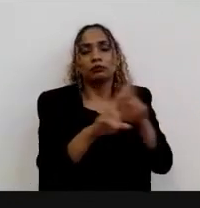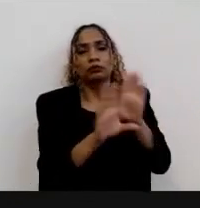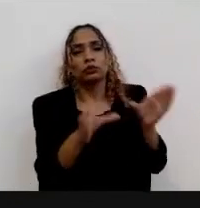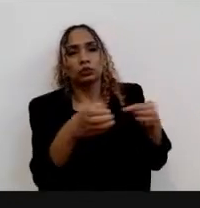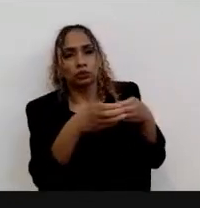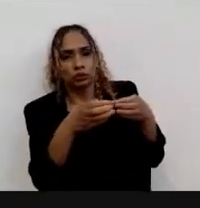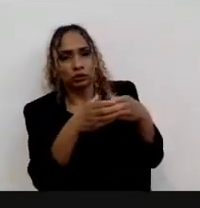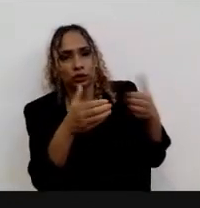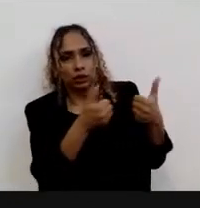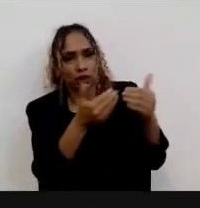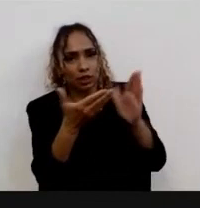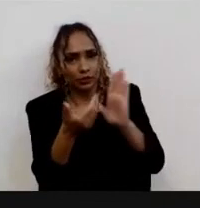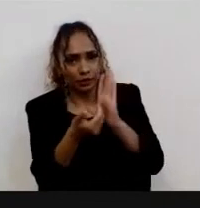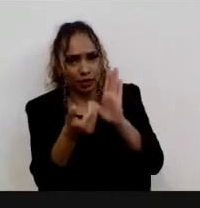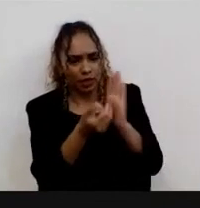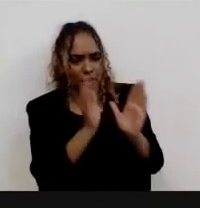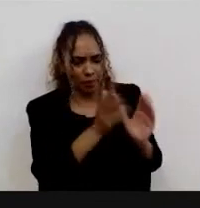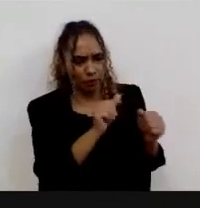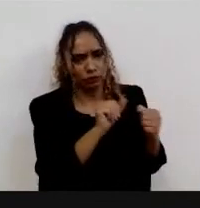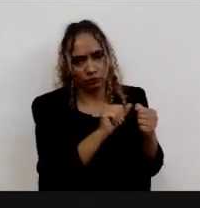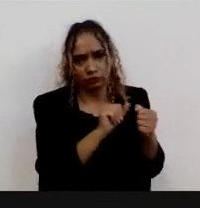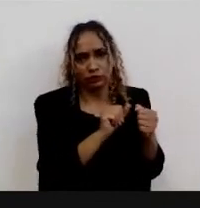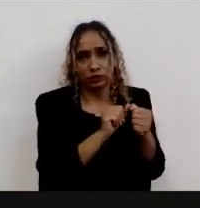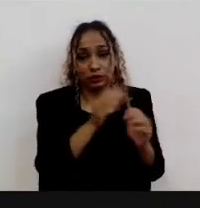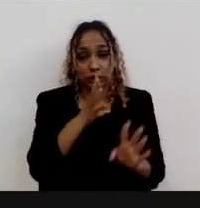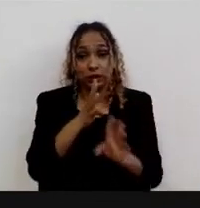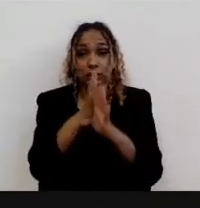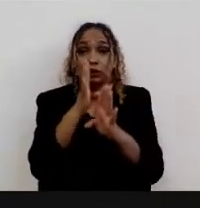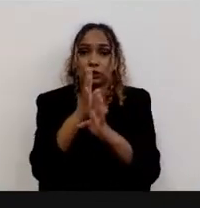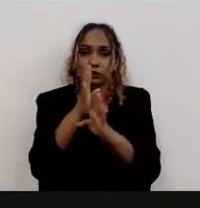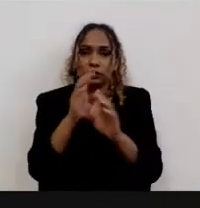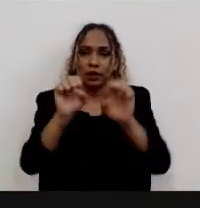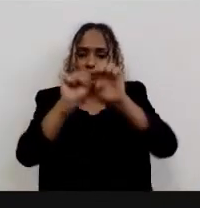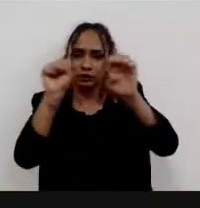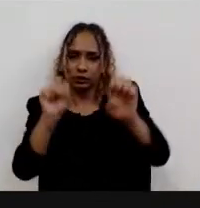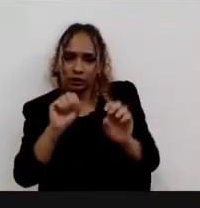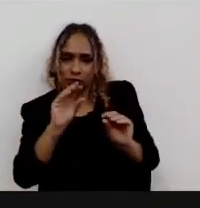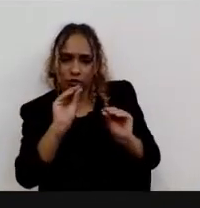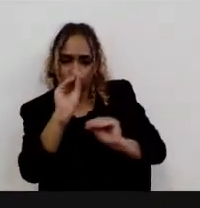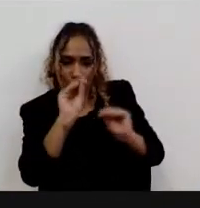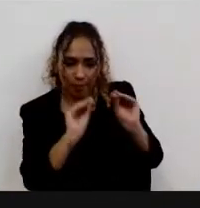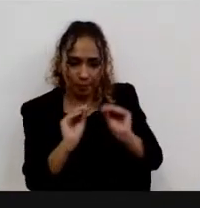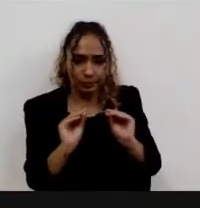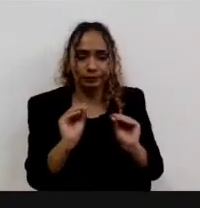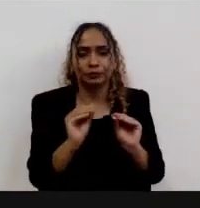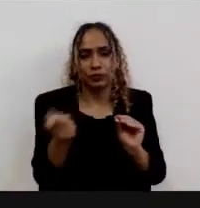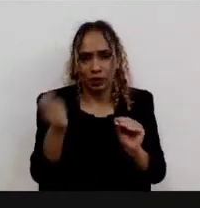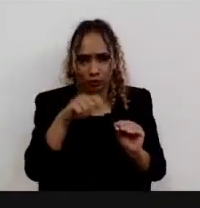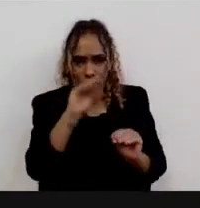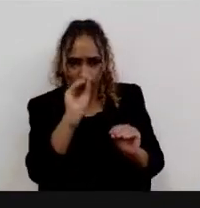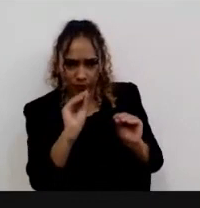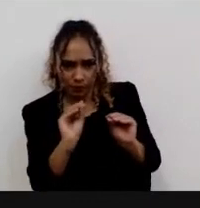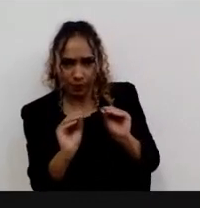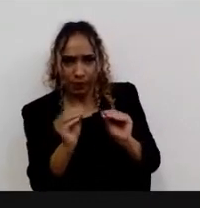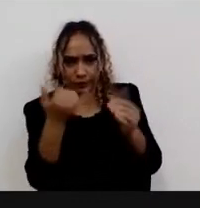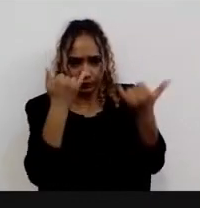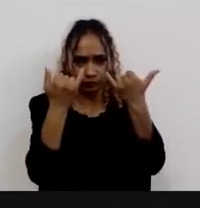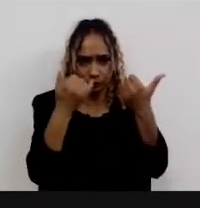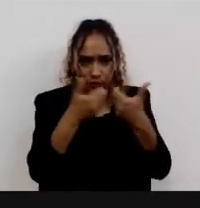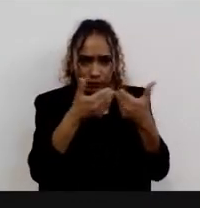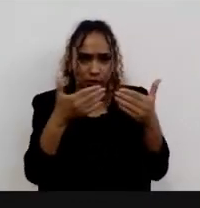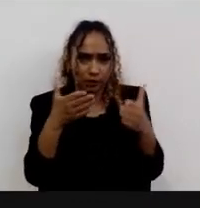na Câmara, isso já foi feito, identificar sistemas e repositórios de informação que poderiam ser alimentados com esses dados